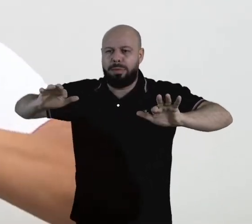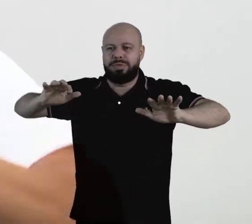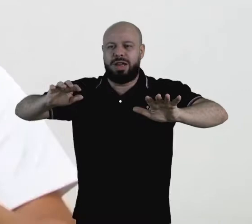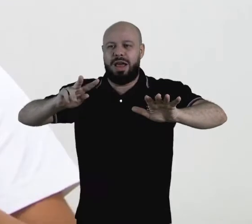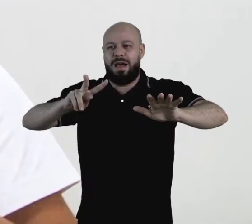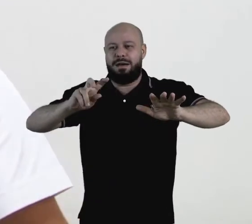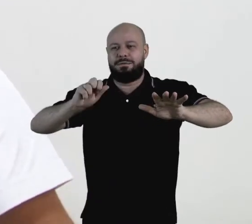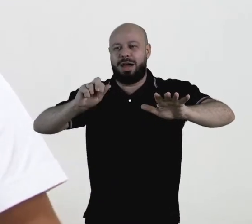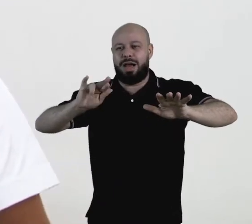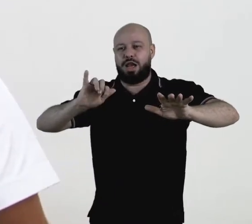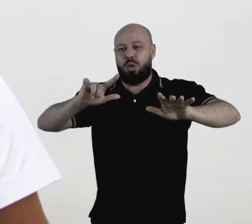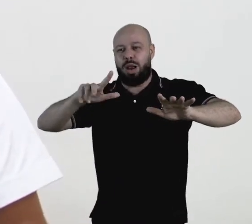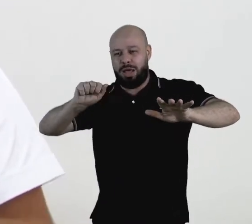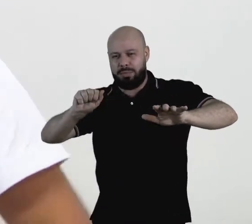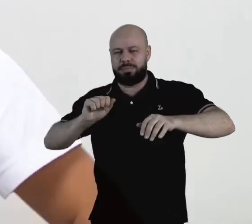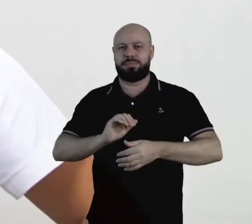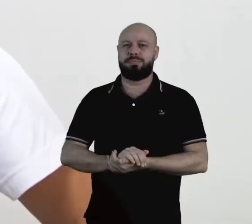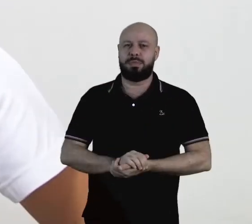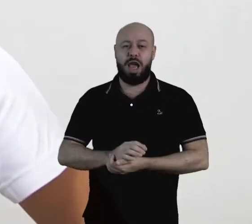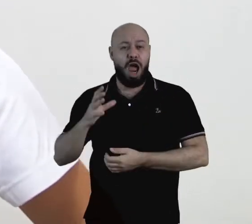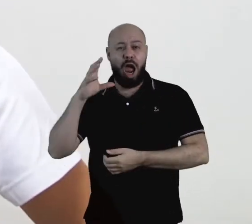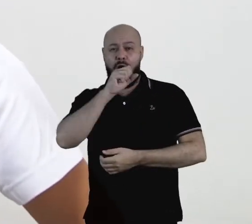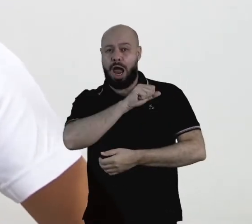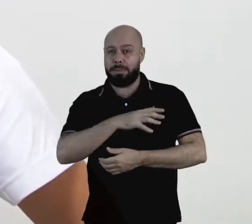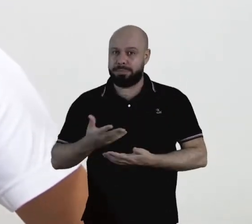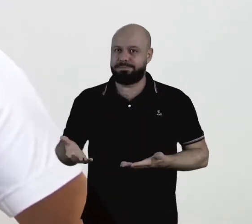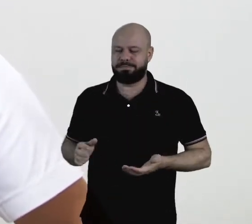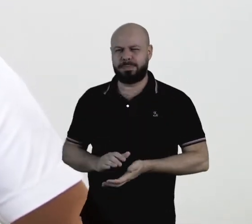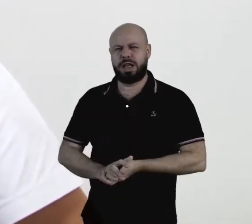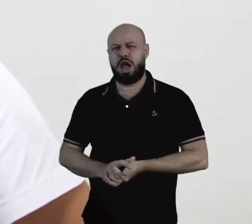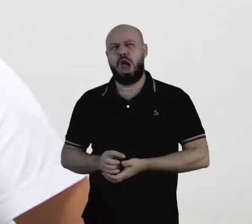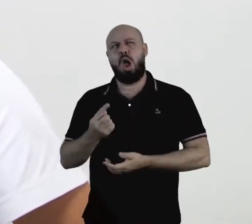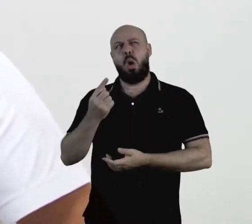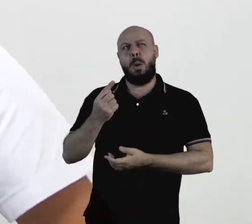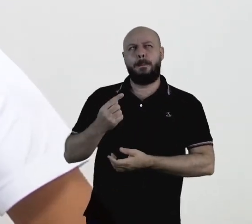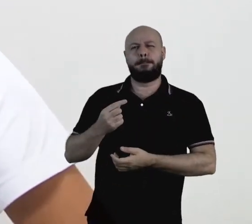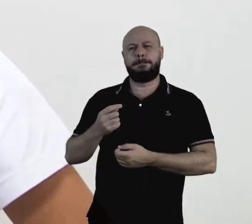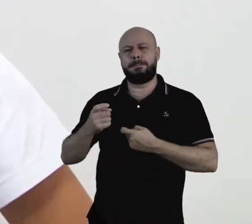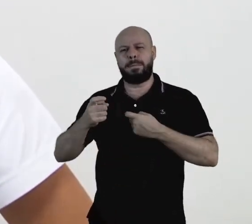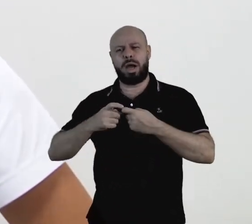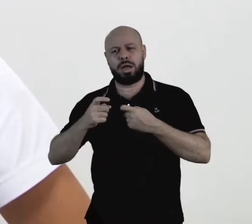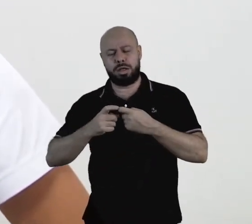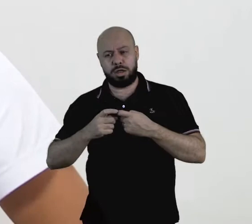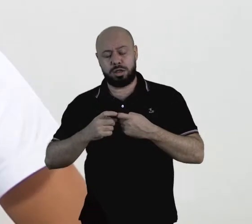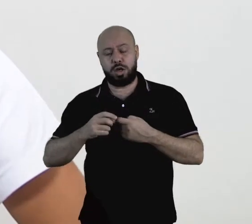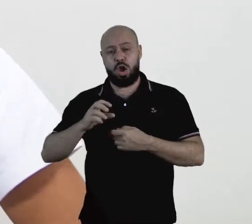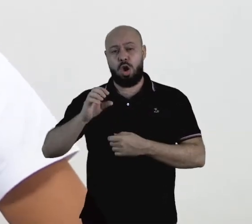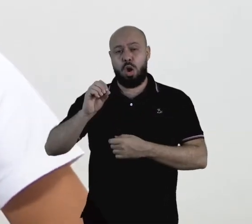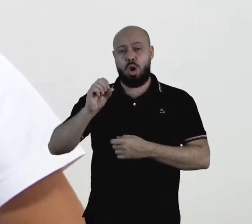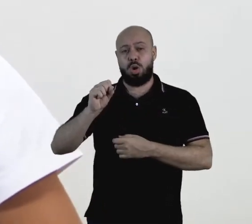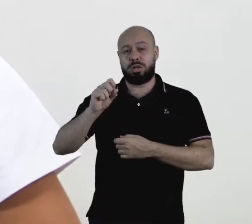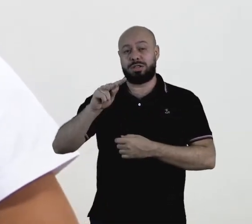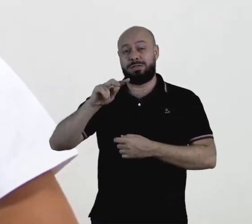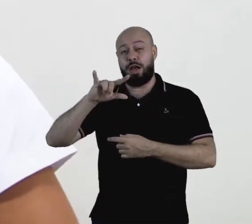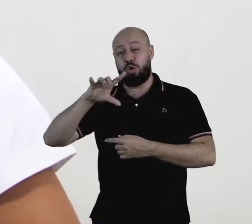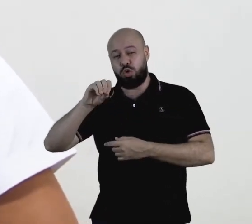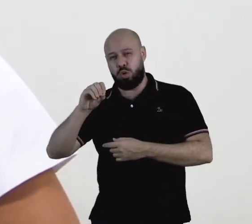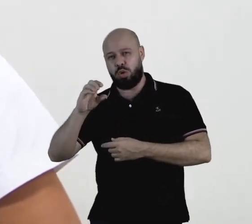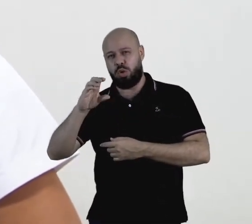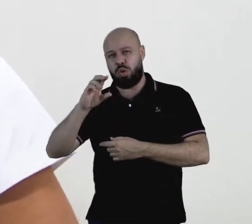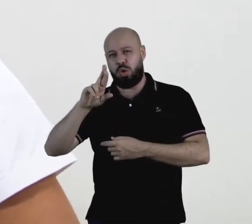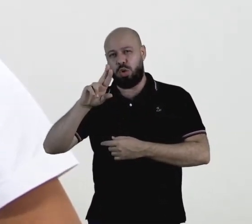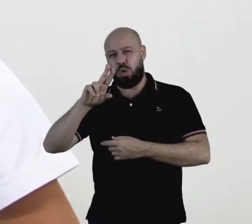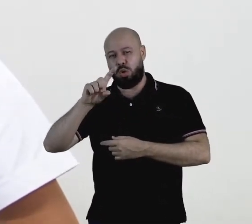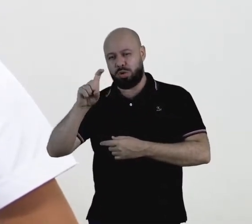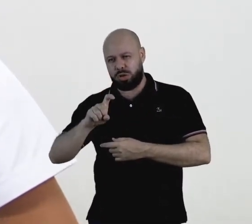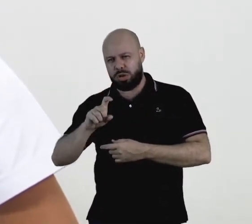se espalhando de forma rápida. Um médico sanitarista, Dr. Oswaldo Cruz, descobriu que